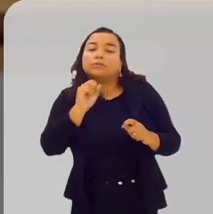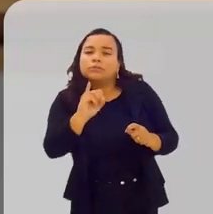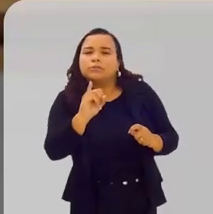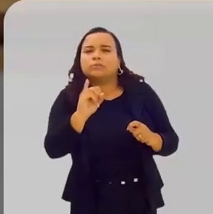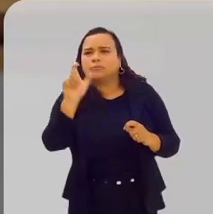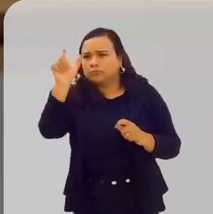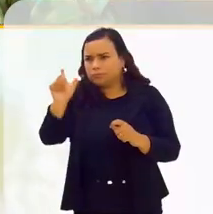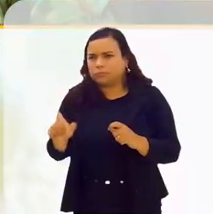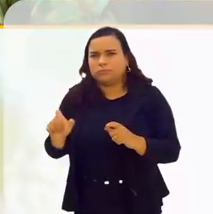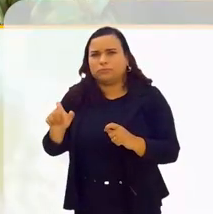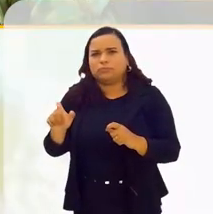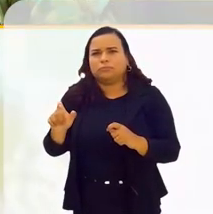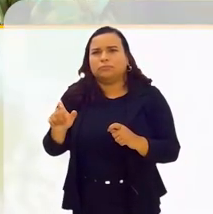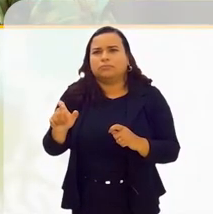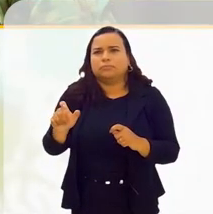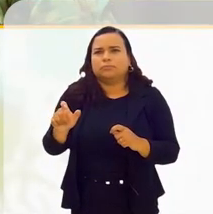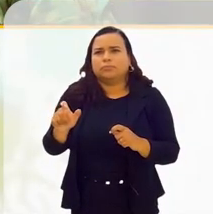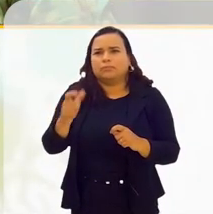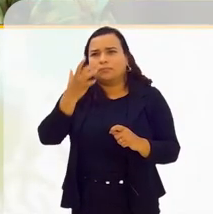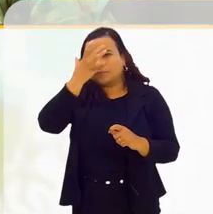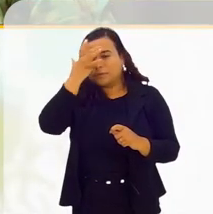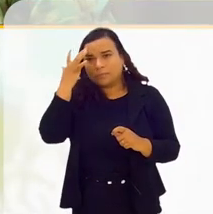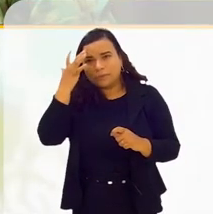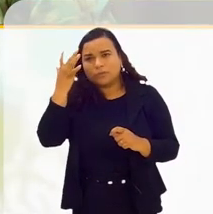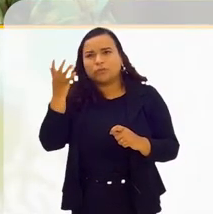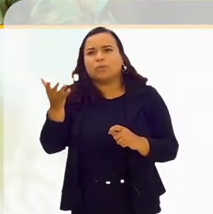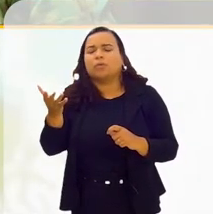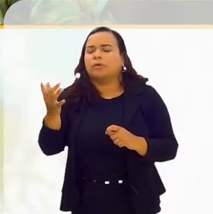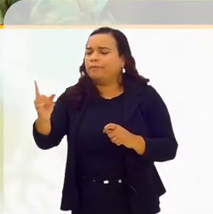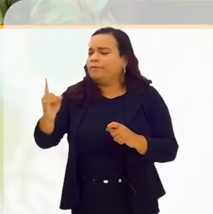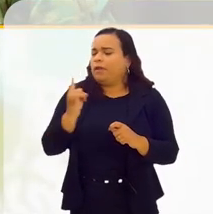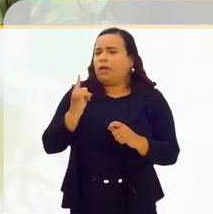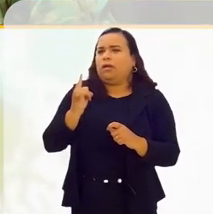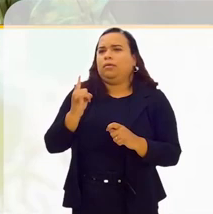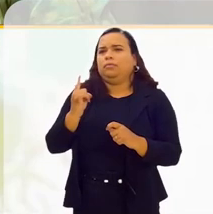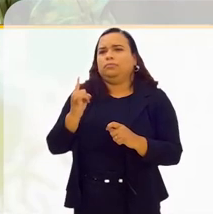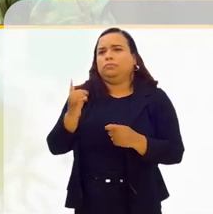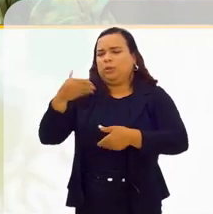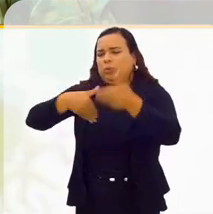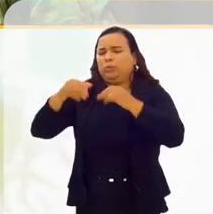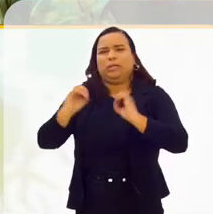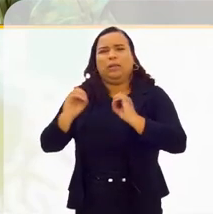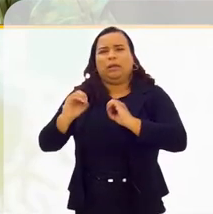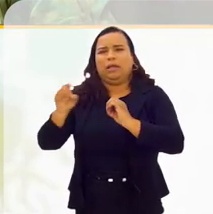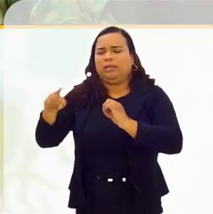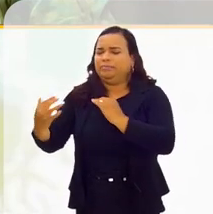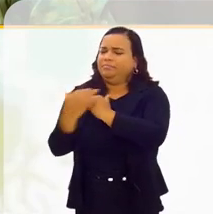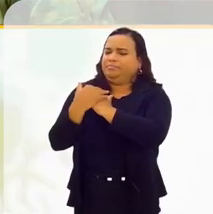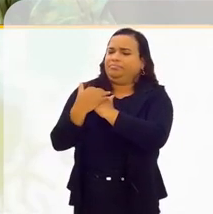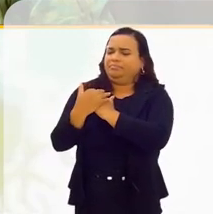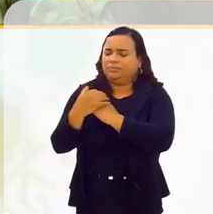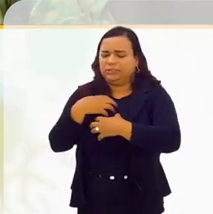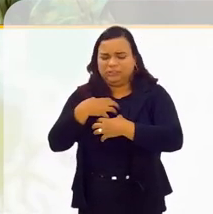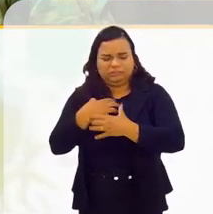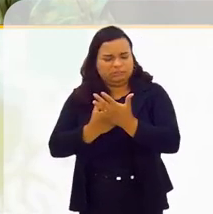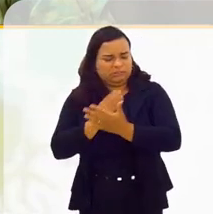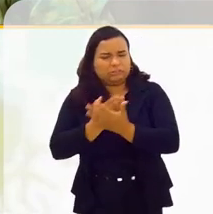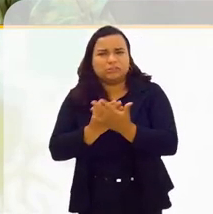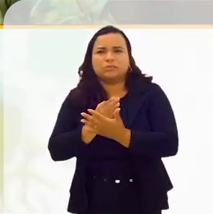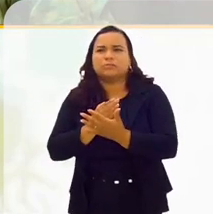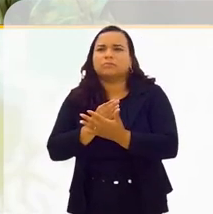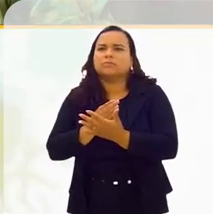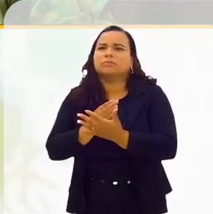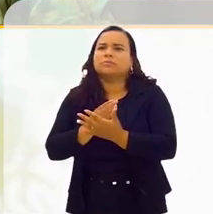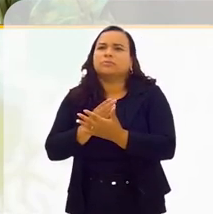se a pessoa te trata de uma forma se ela te fala de algum jeito que te incomode enfim